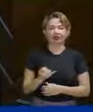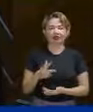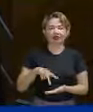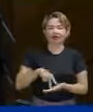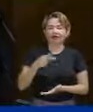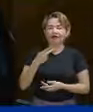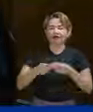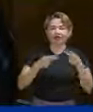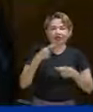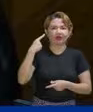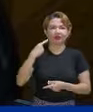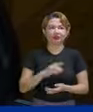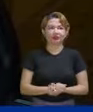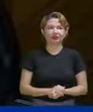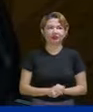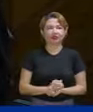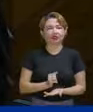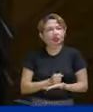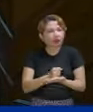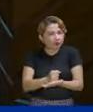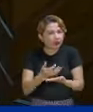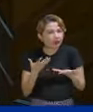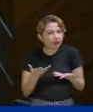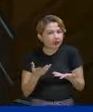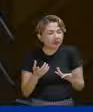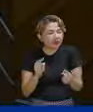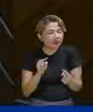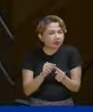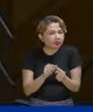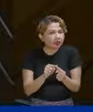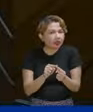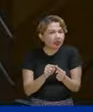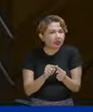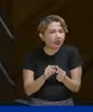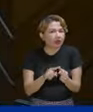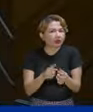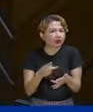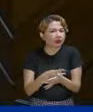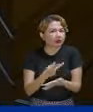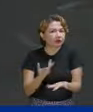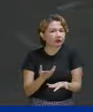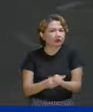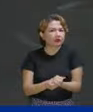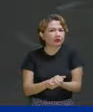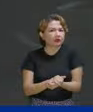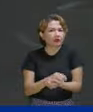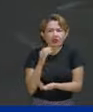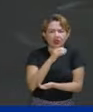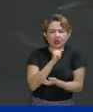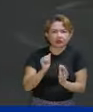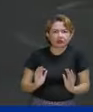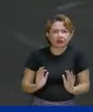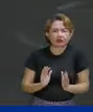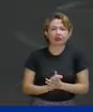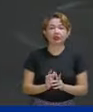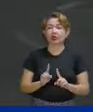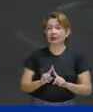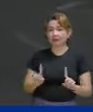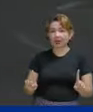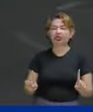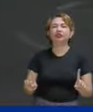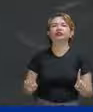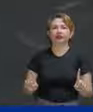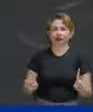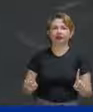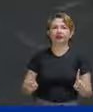e aí Foco eu acho no que advogado a título de Fábio colaboração, Lobato. eu queria só apontar Ele é um branco, fato. de cabelos castanhos escuros, curtos, penteados para o lado